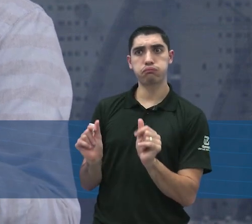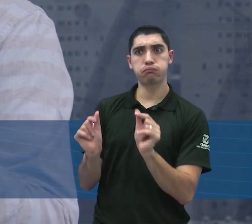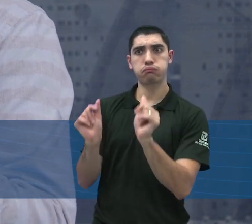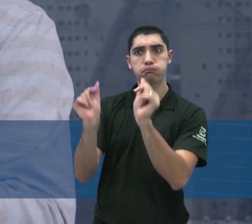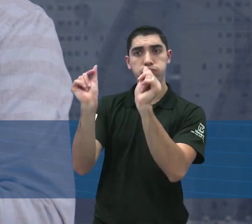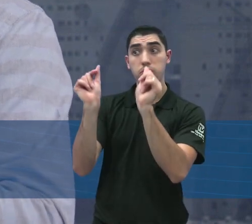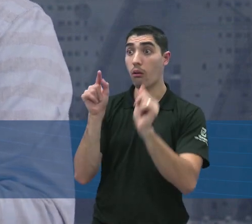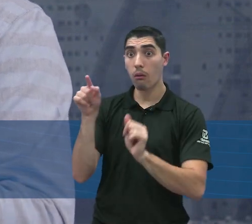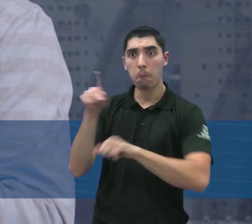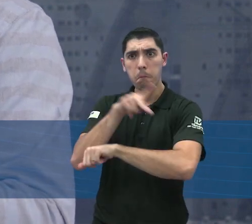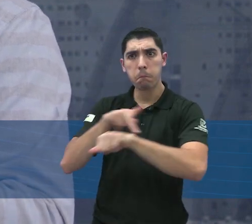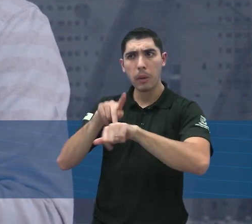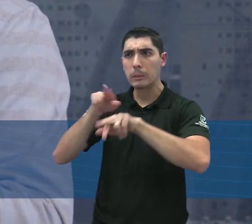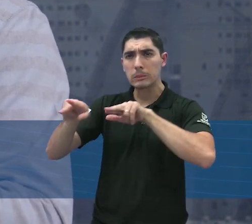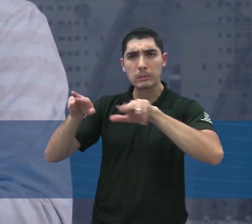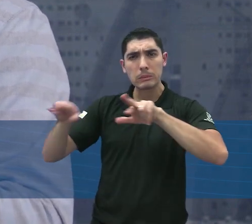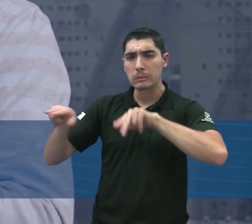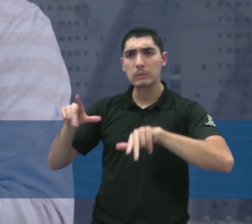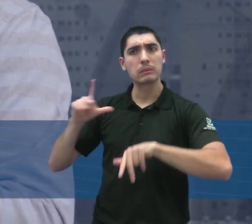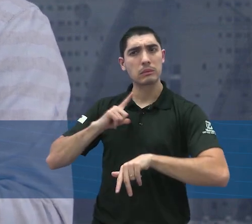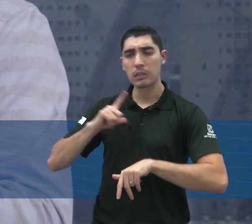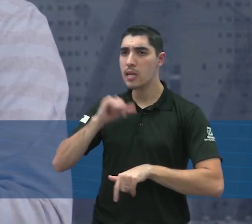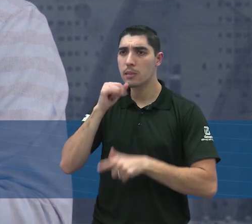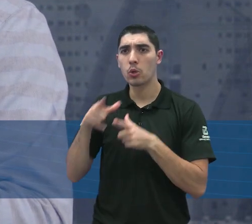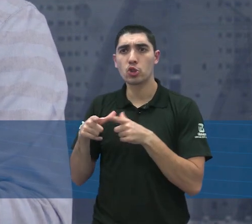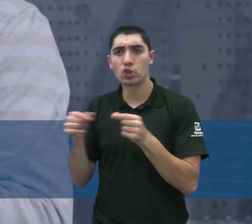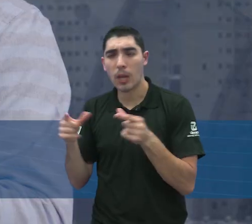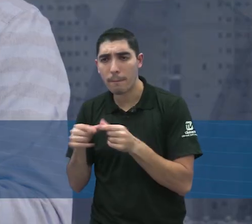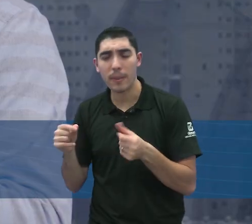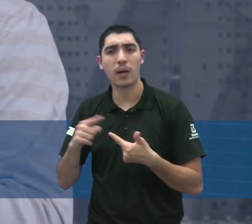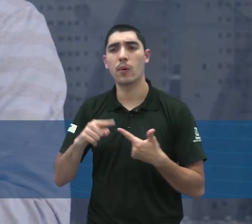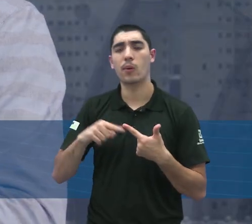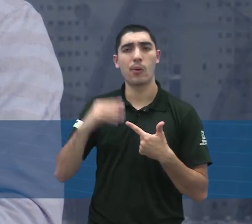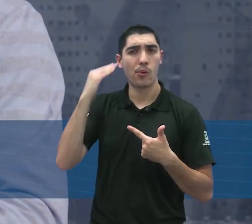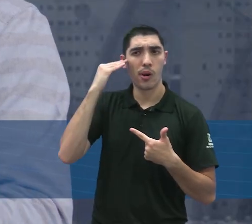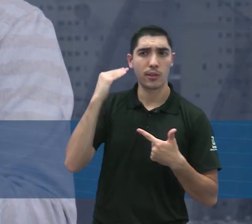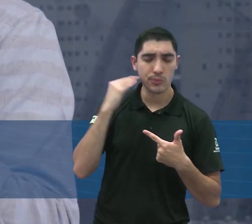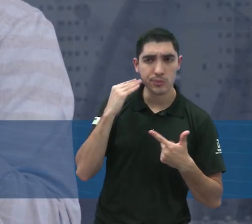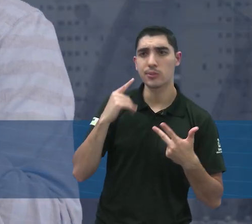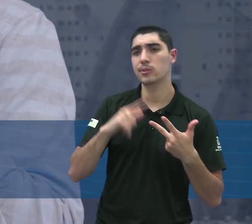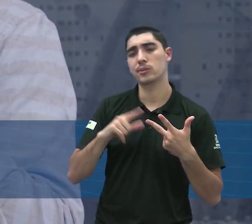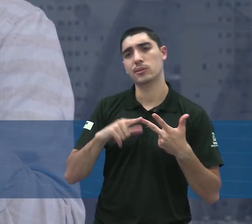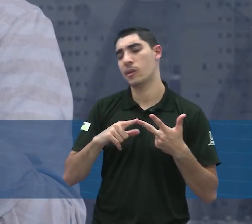países, basicamente, do Vietnã ao Japão, a Coreia do Sul, Taiwan,